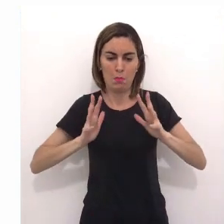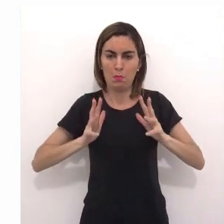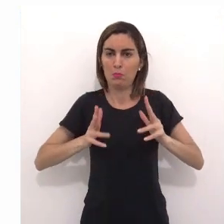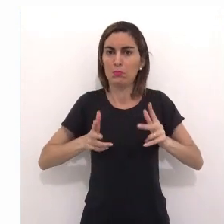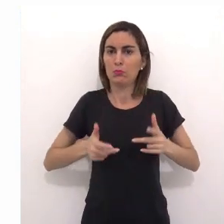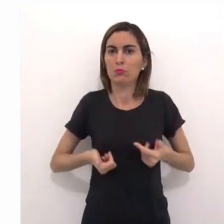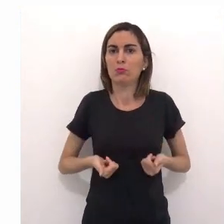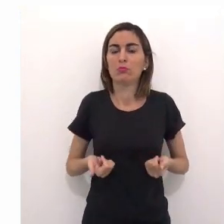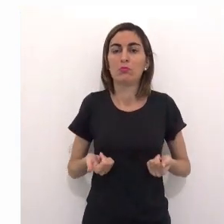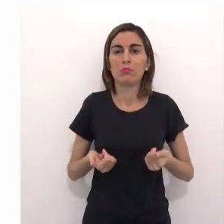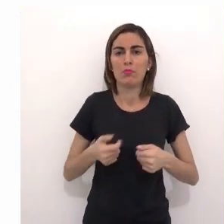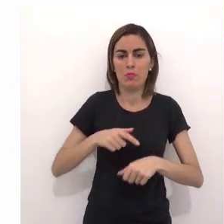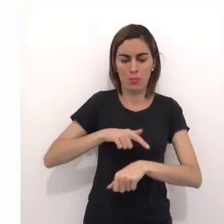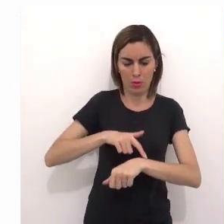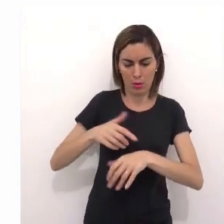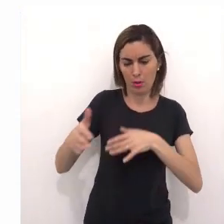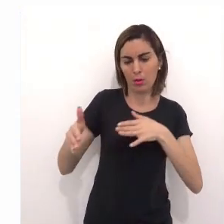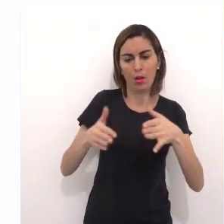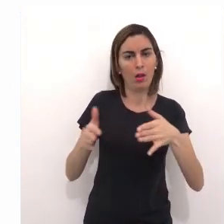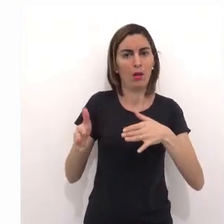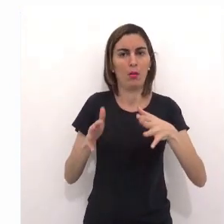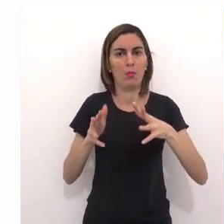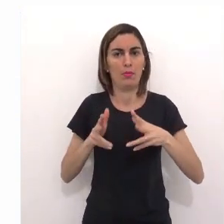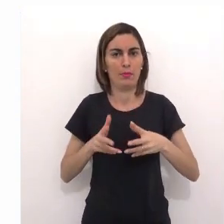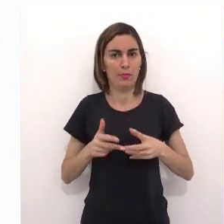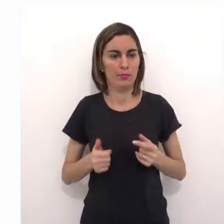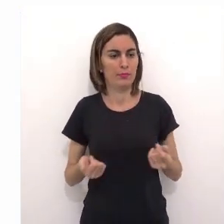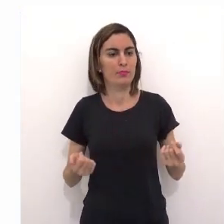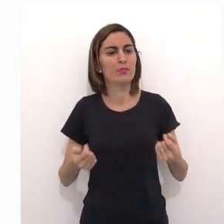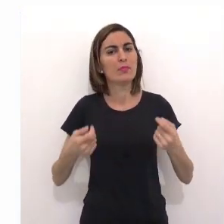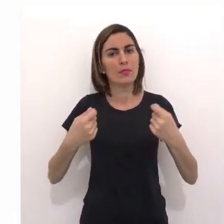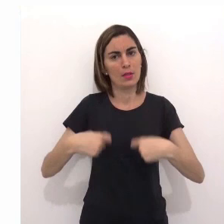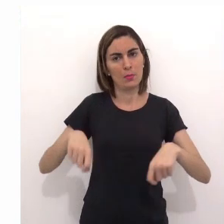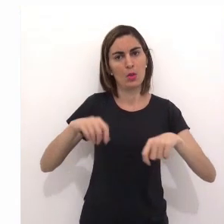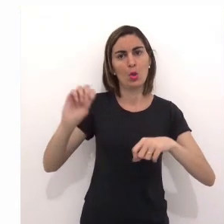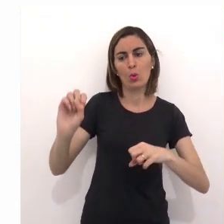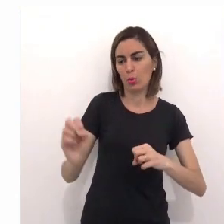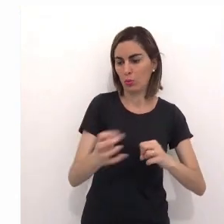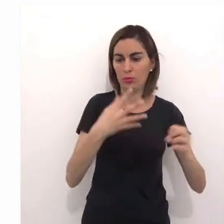tempo sagrado que se renova